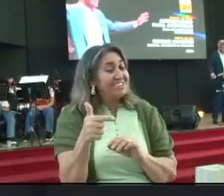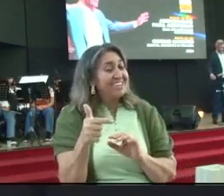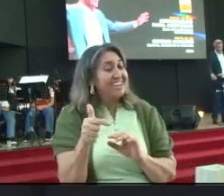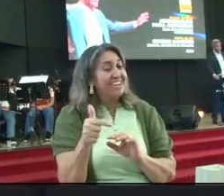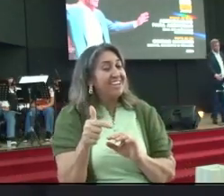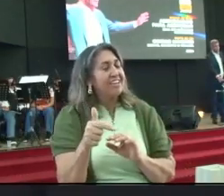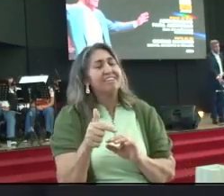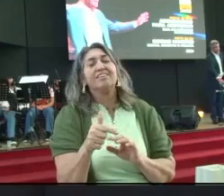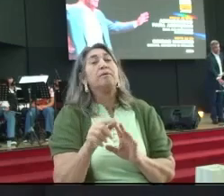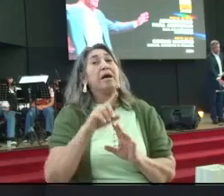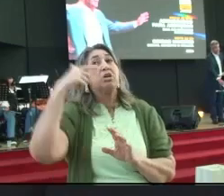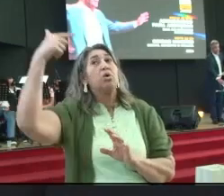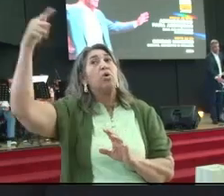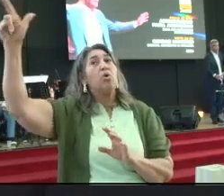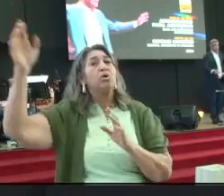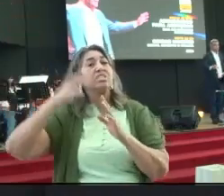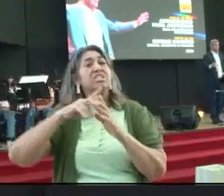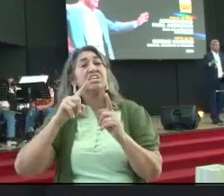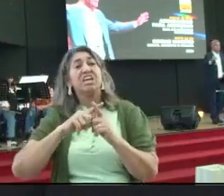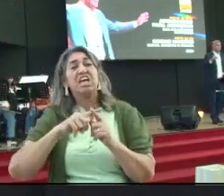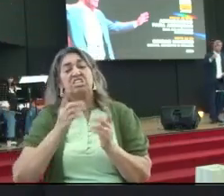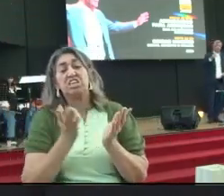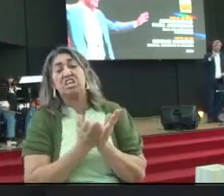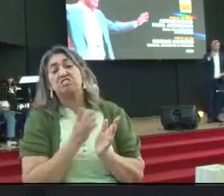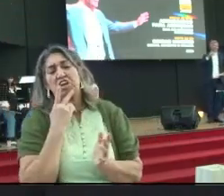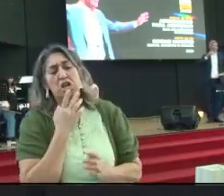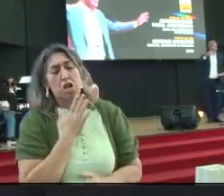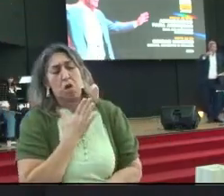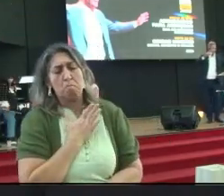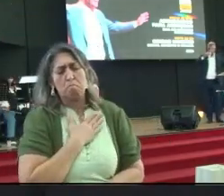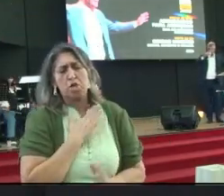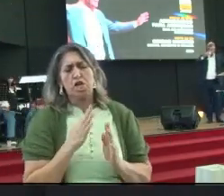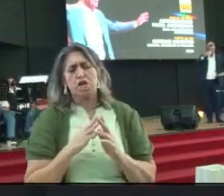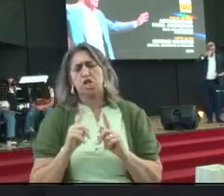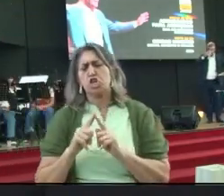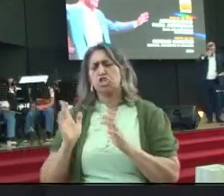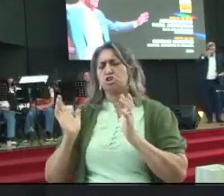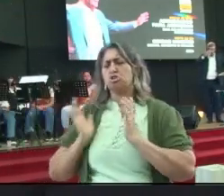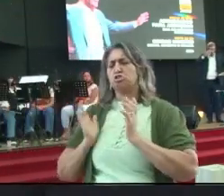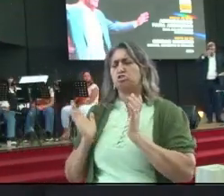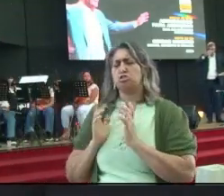Tem igreja aí, pastor Gileade, tem crente que diz assim, não, minha igreja é rica.